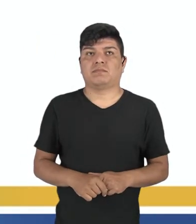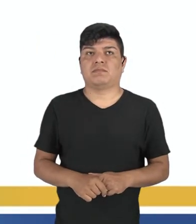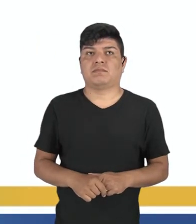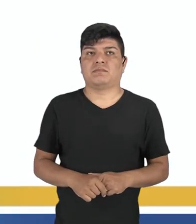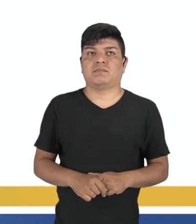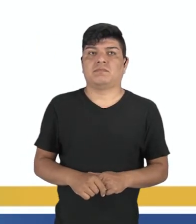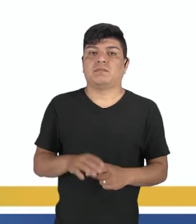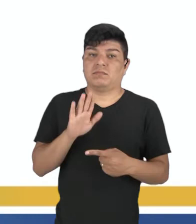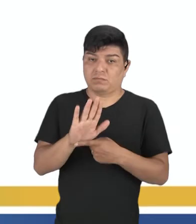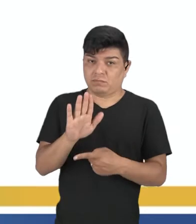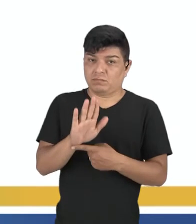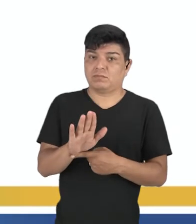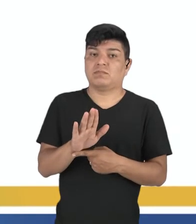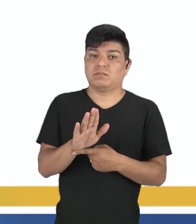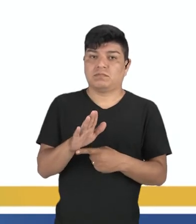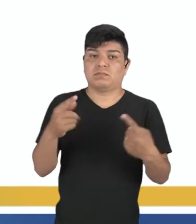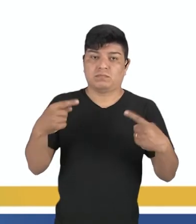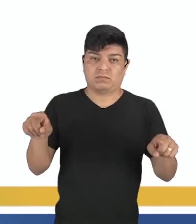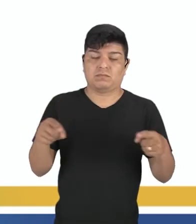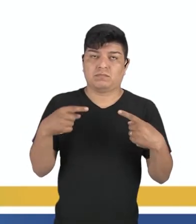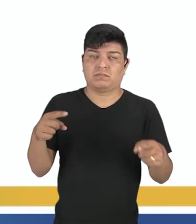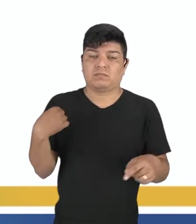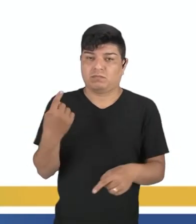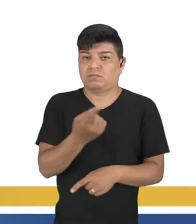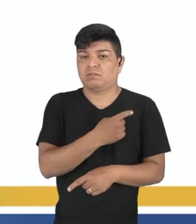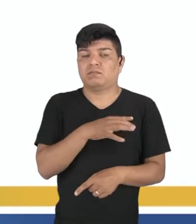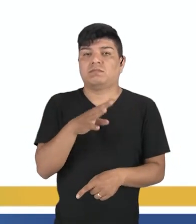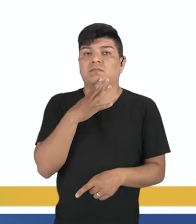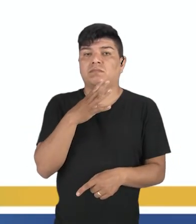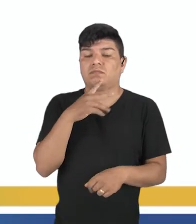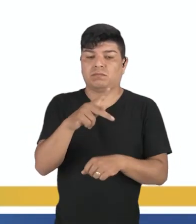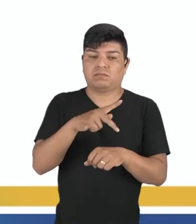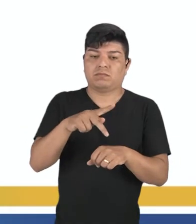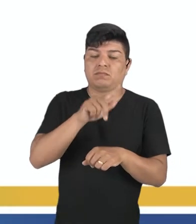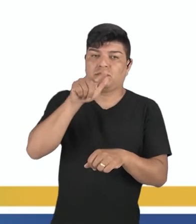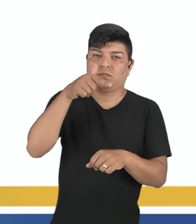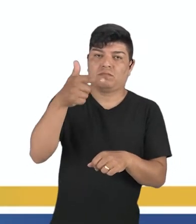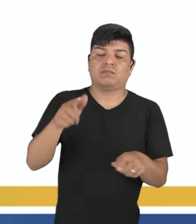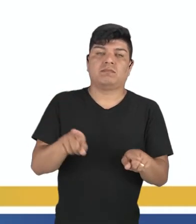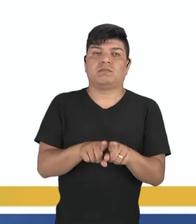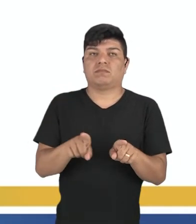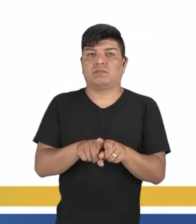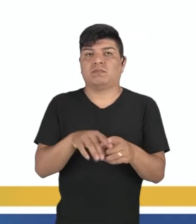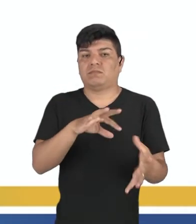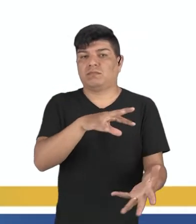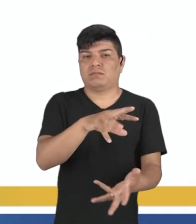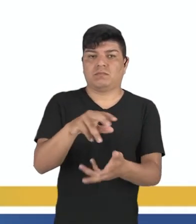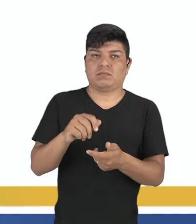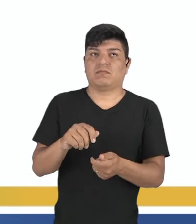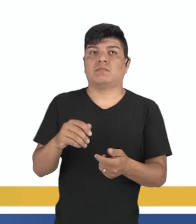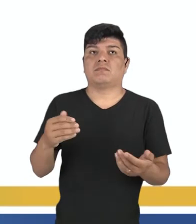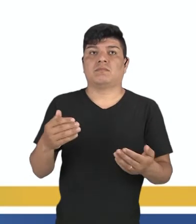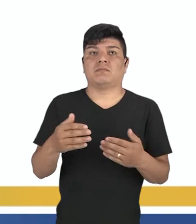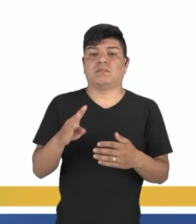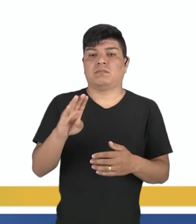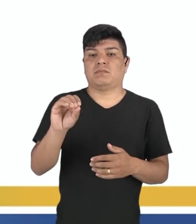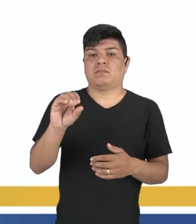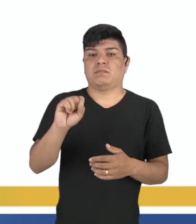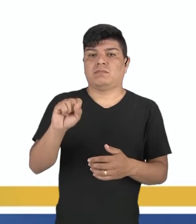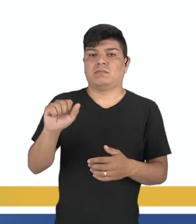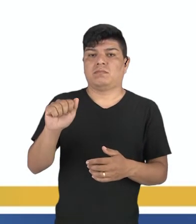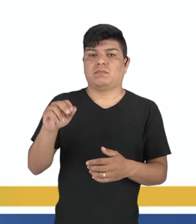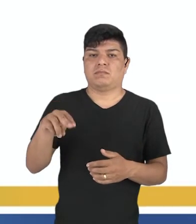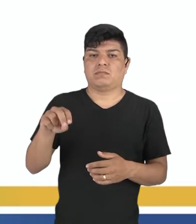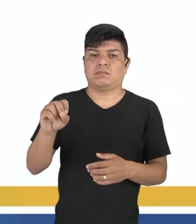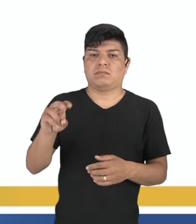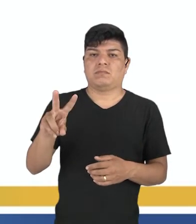forte a contribuição da bossa nova para nós e é reconhecido internacionalmente também. A bossa nova é o ponto de partida para